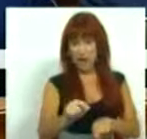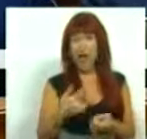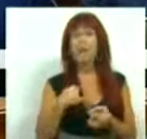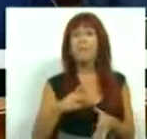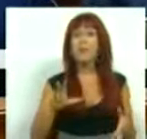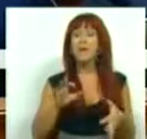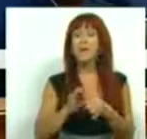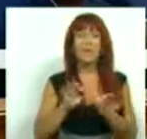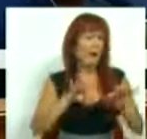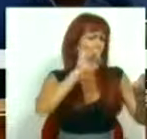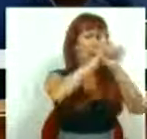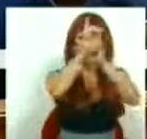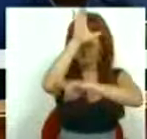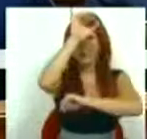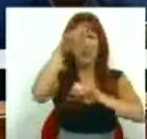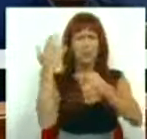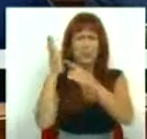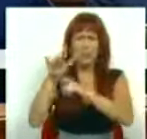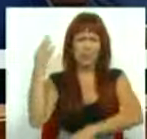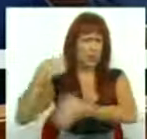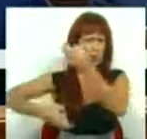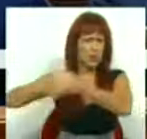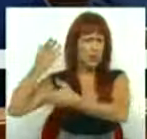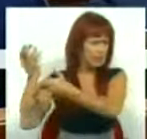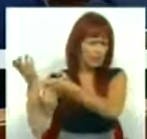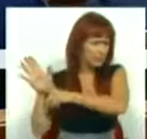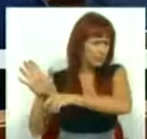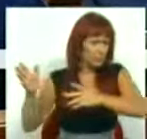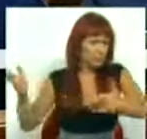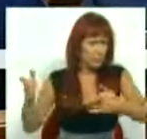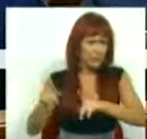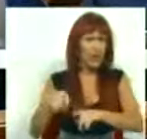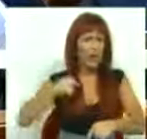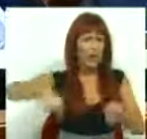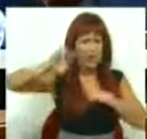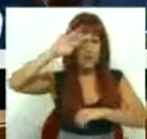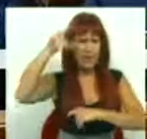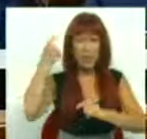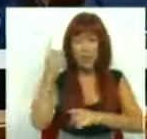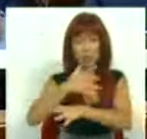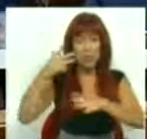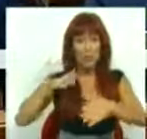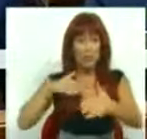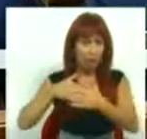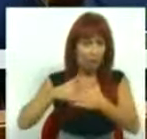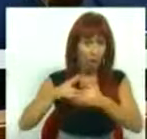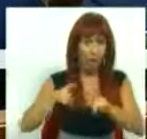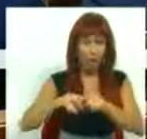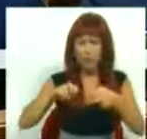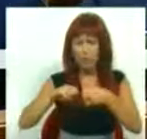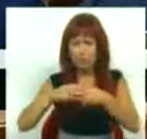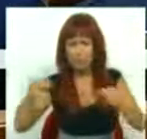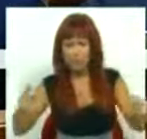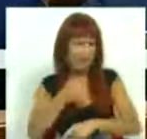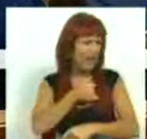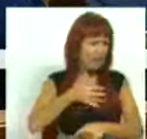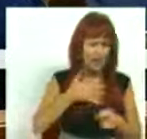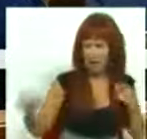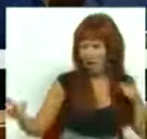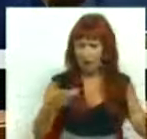que tocam nos Ministérios, como por exemplo a Justiça, que sabemos é um dos maiores entraves à resolução de problemas entre